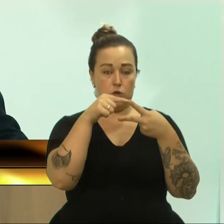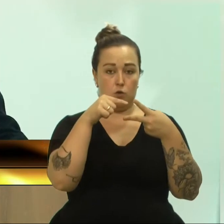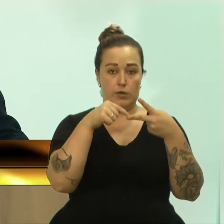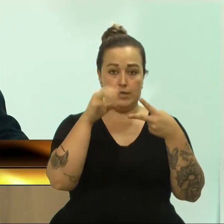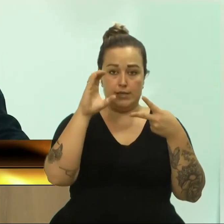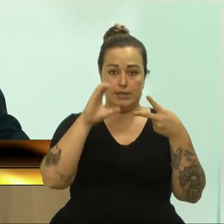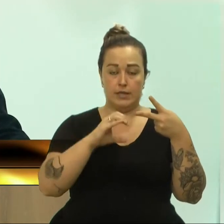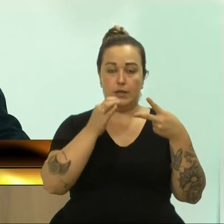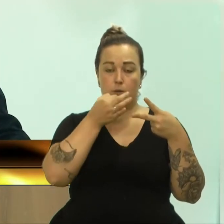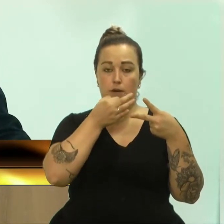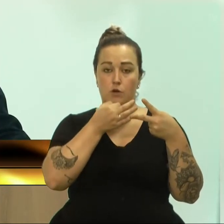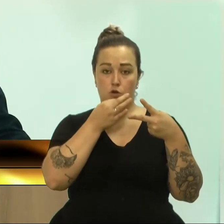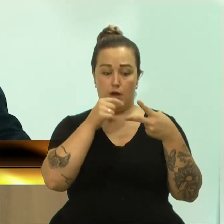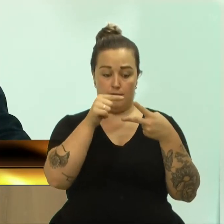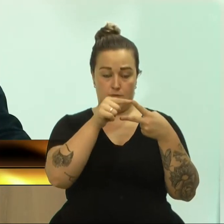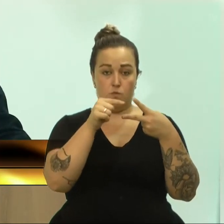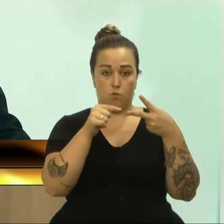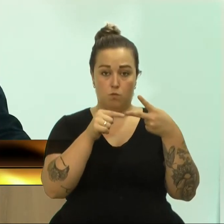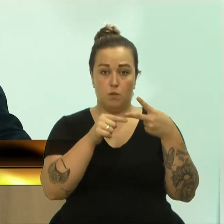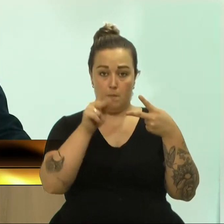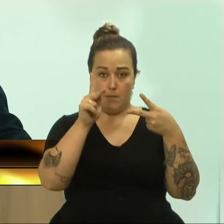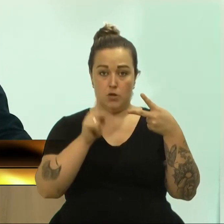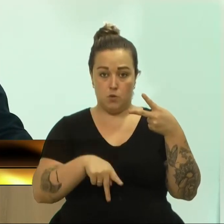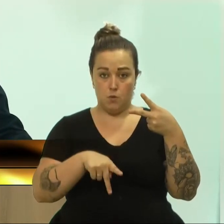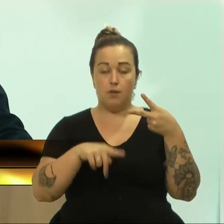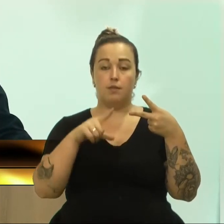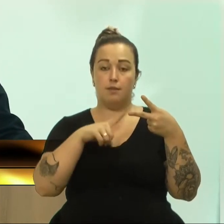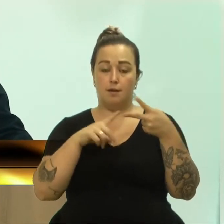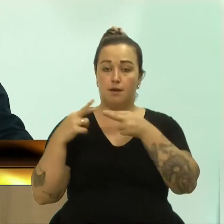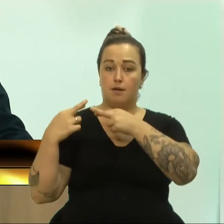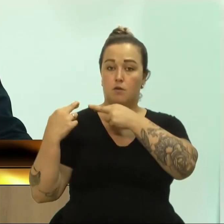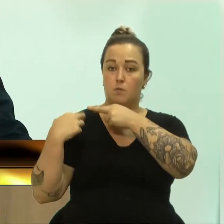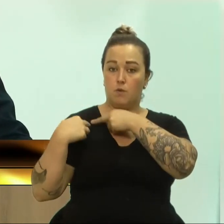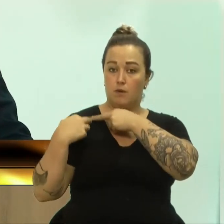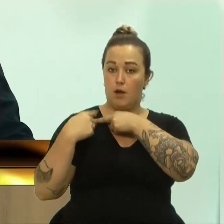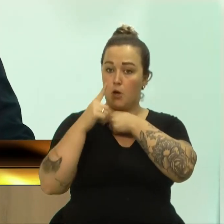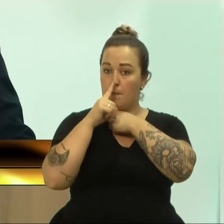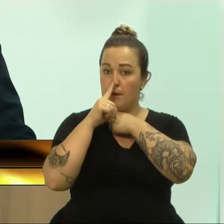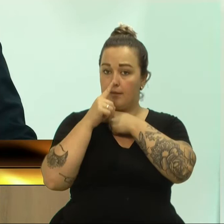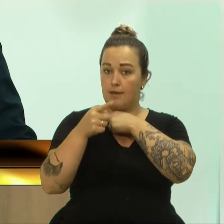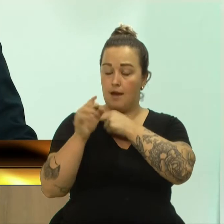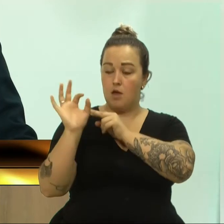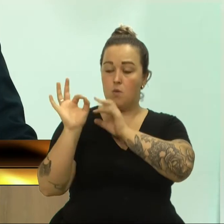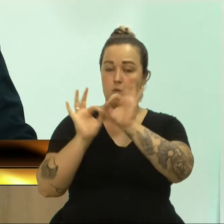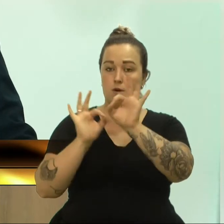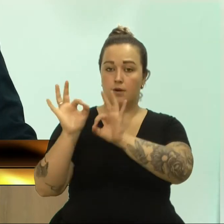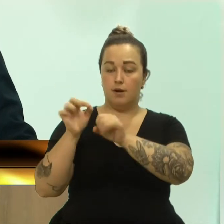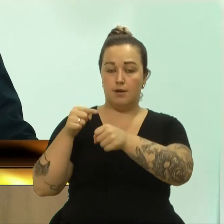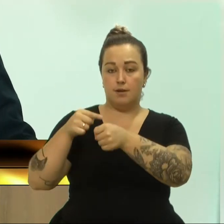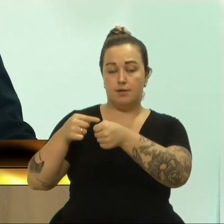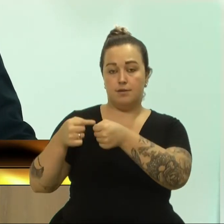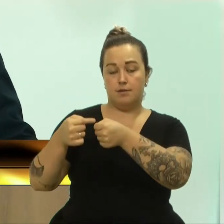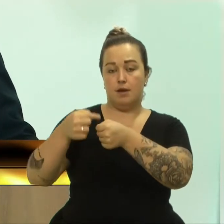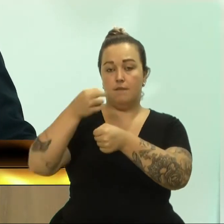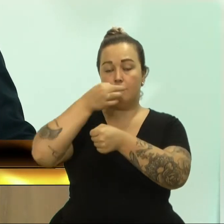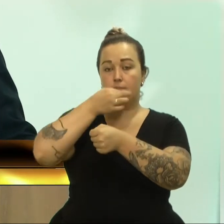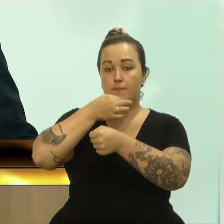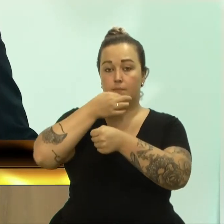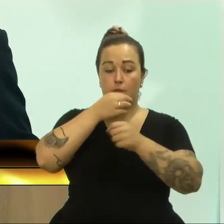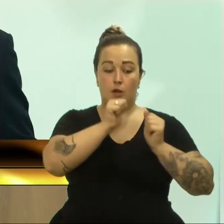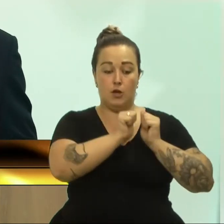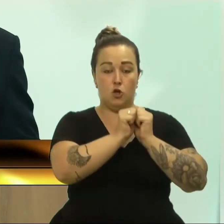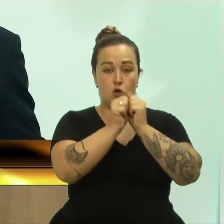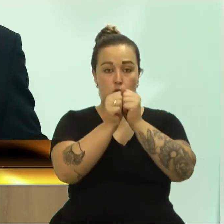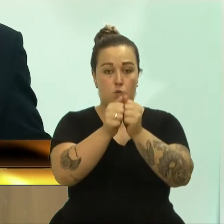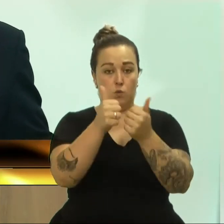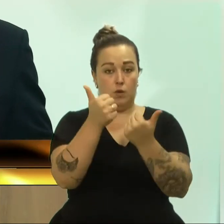caxienses, eles terão a responsabilidade de comandar o município de Caxias do Sul. E, junto com eles, a